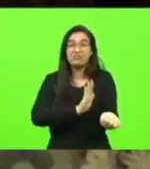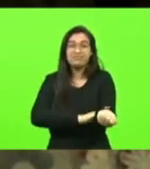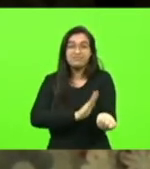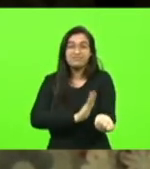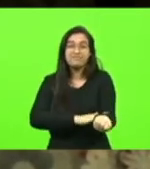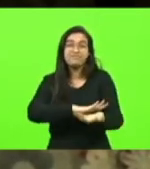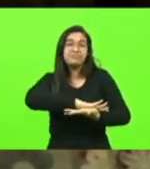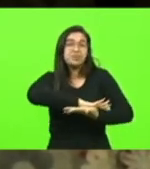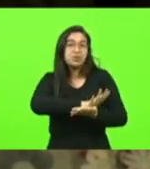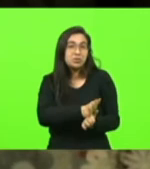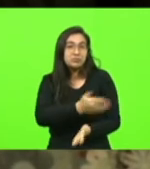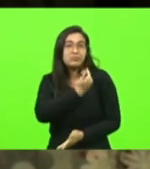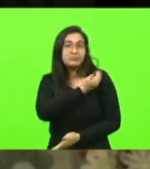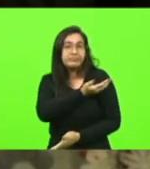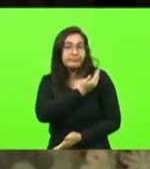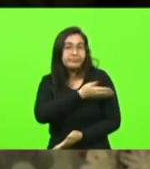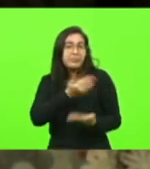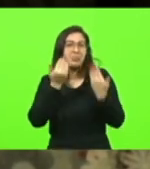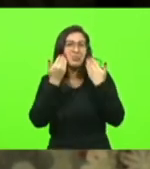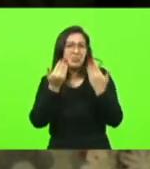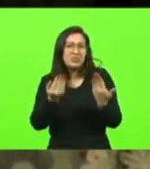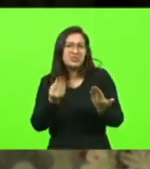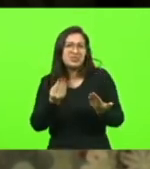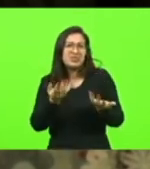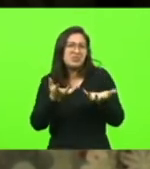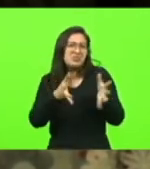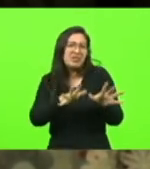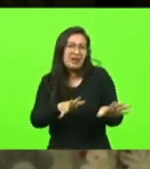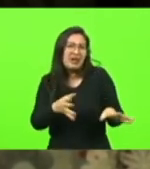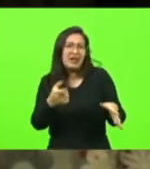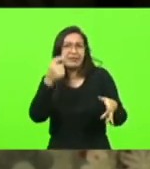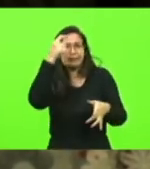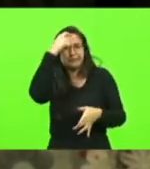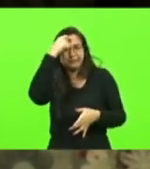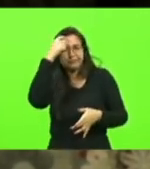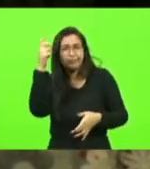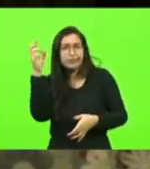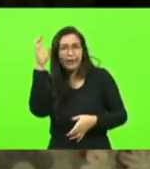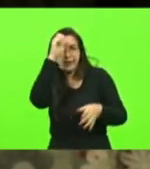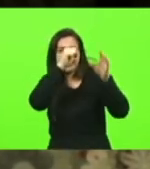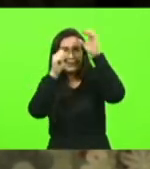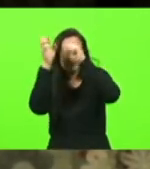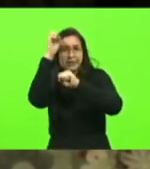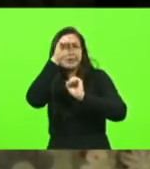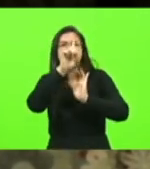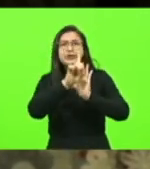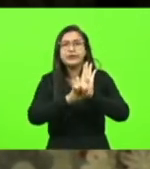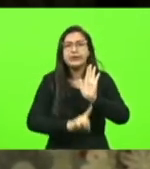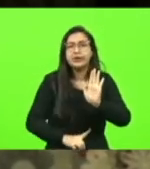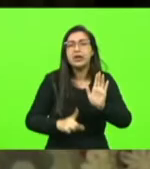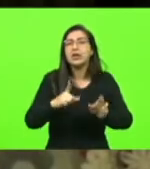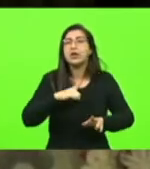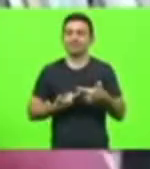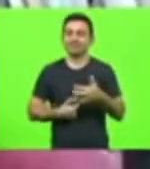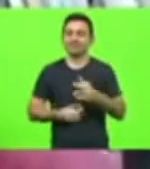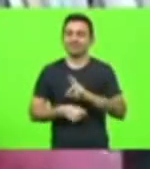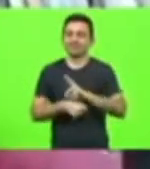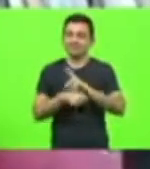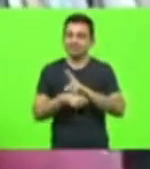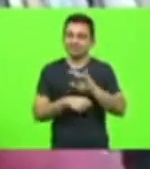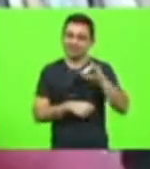que é um reflexo da falta de compromisso e conscientização quanto aos conhecimentos de nossos direitos reconhecidos e nossa